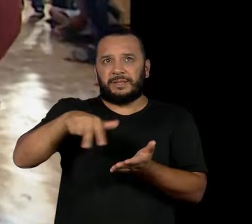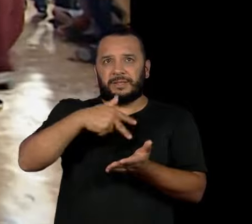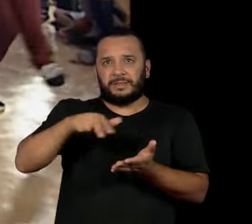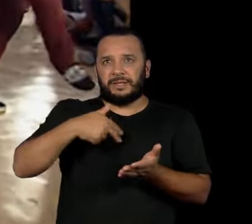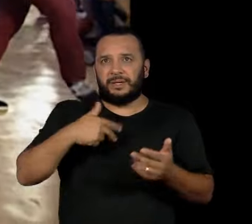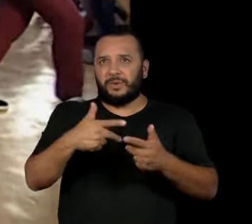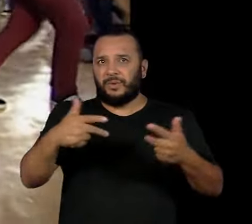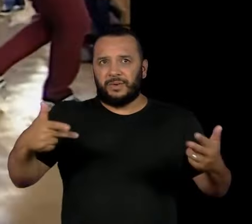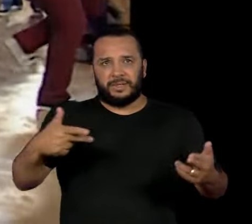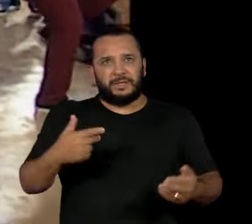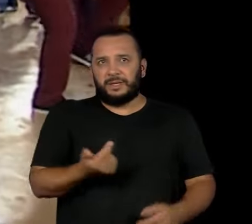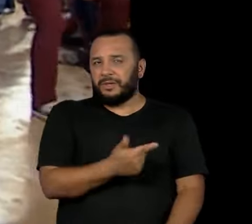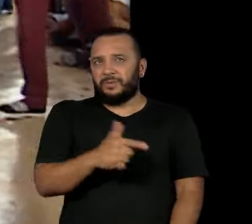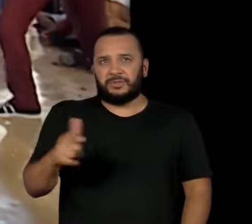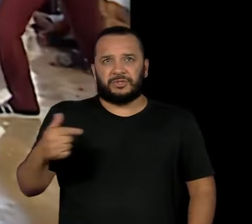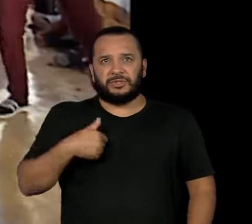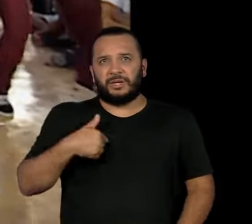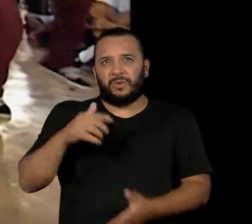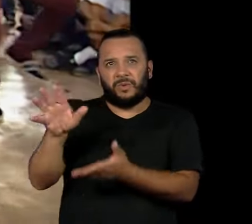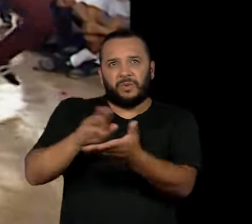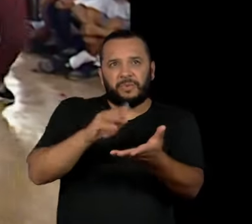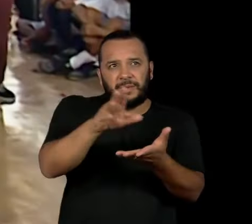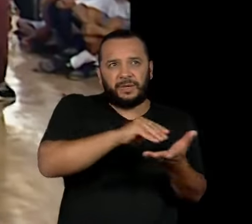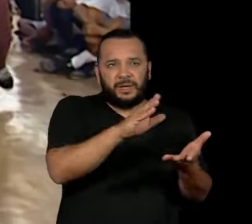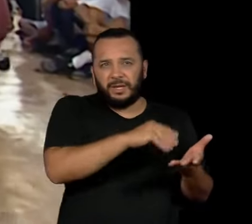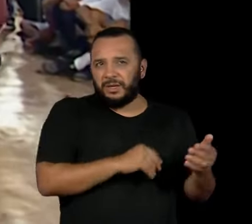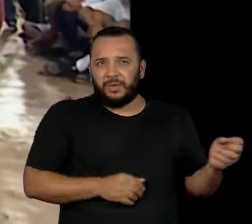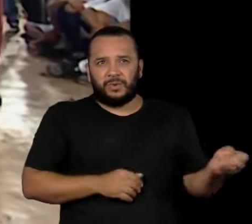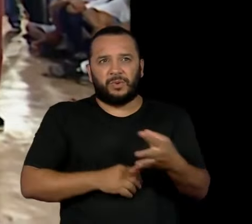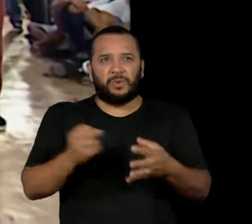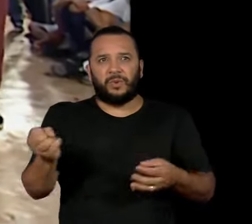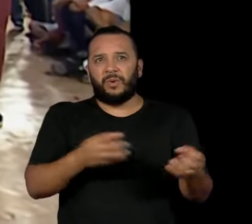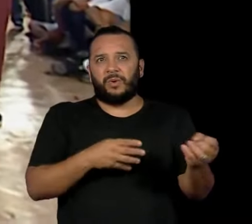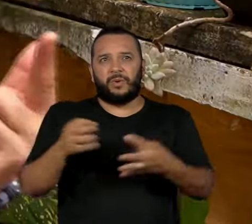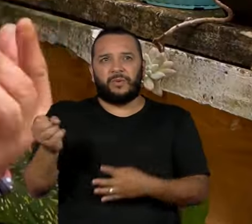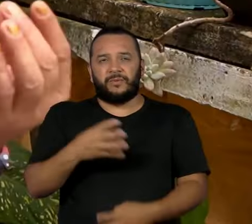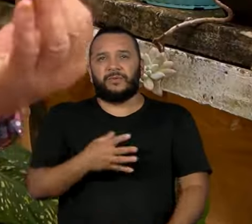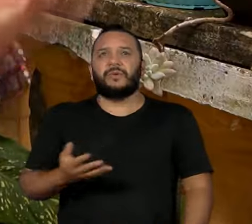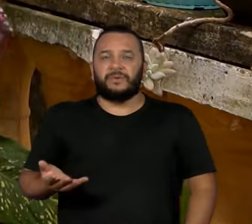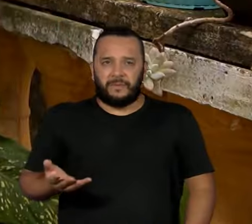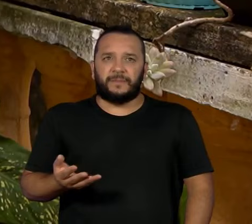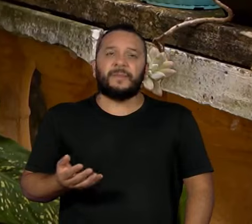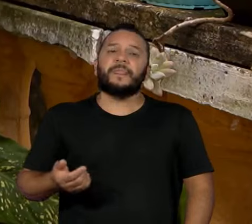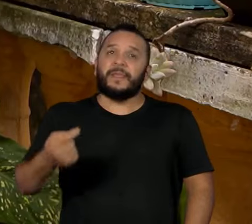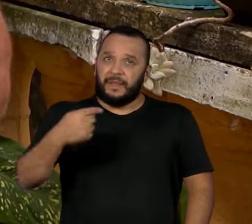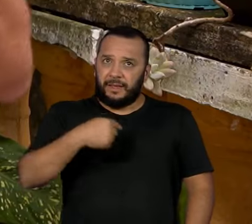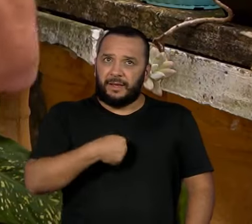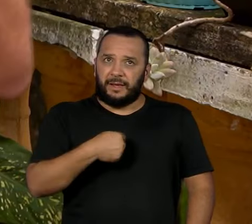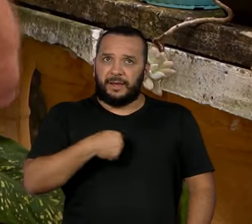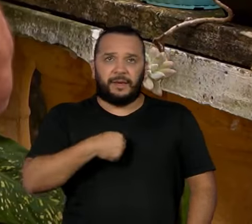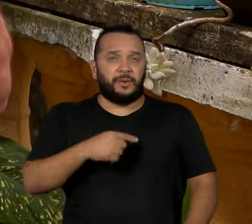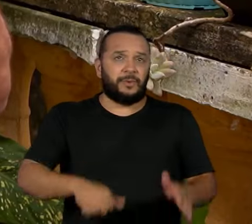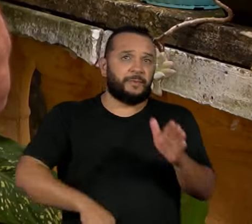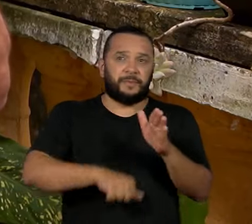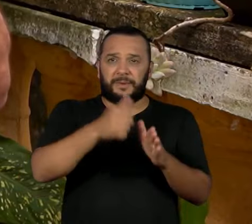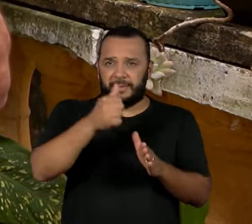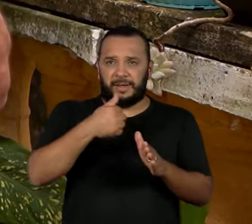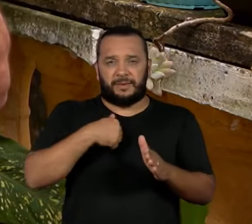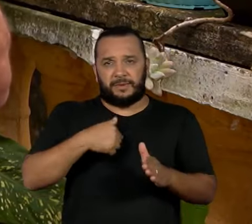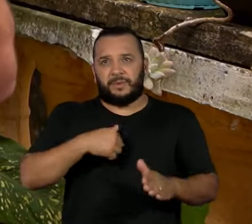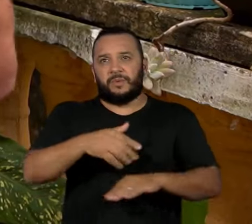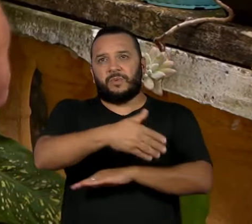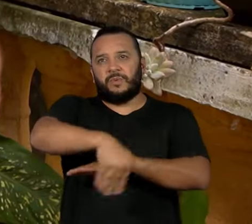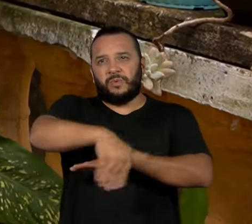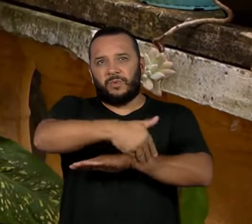daquele que me deram, eu criei novos passos. Então você vê que mesmo eu vindo em primeiro lugar para a rua